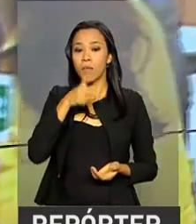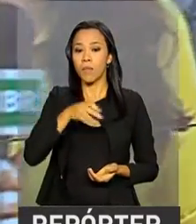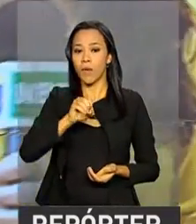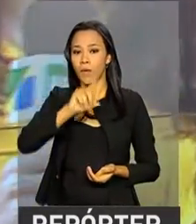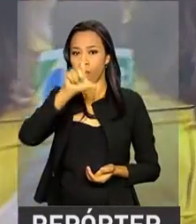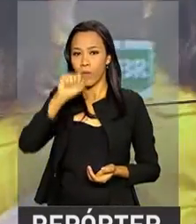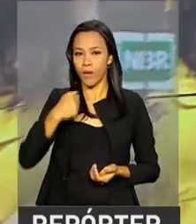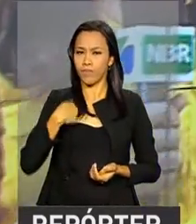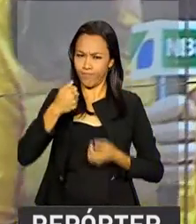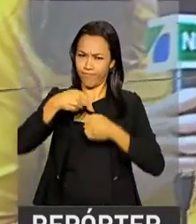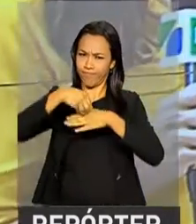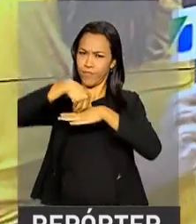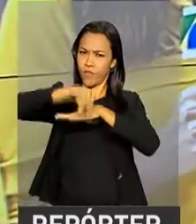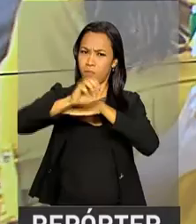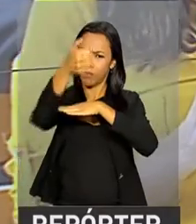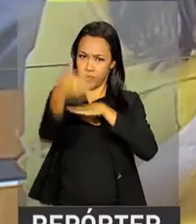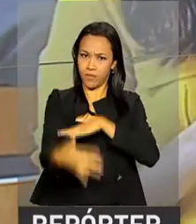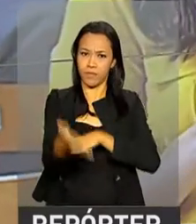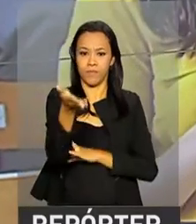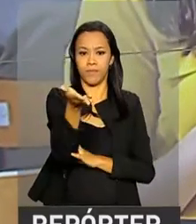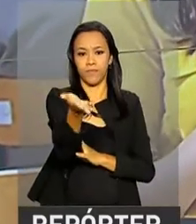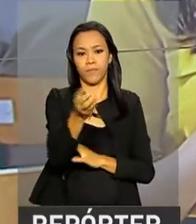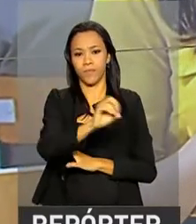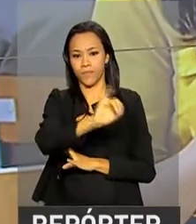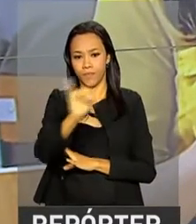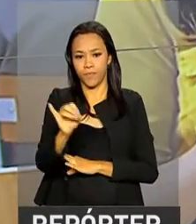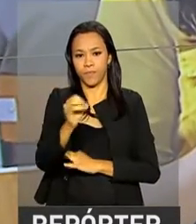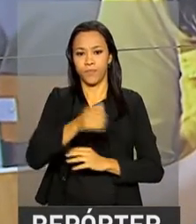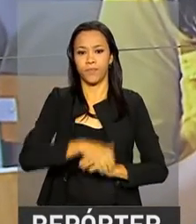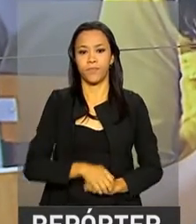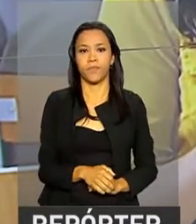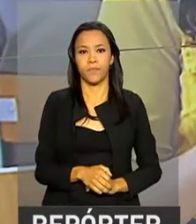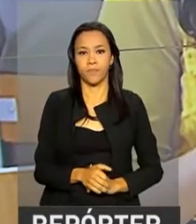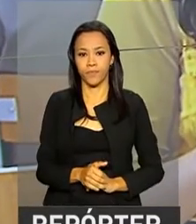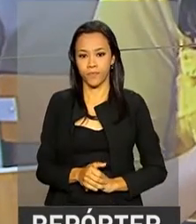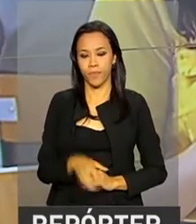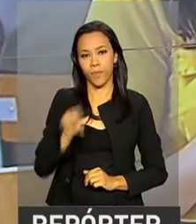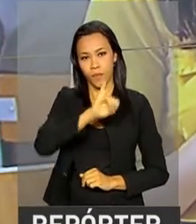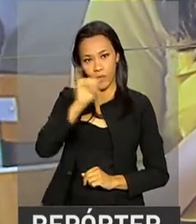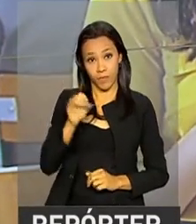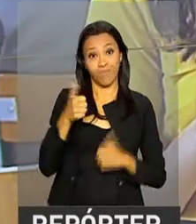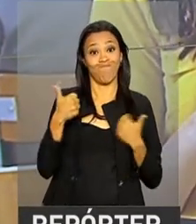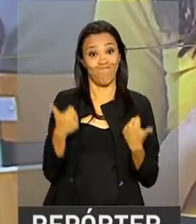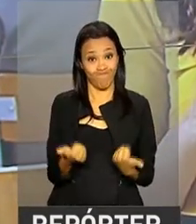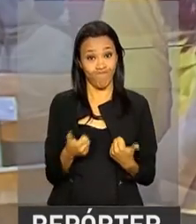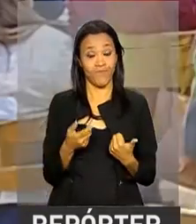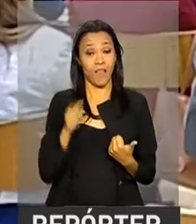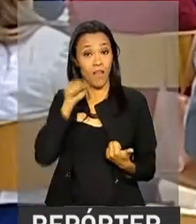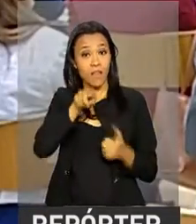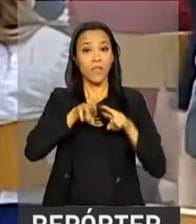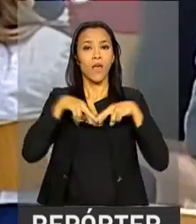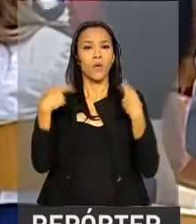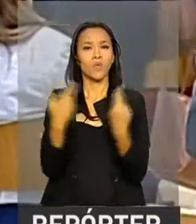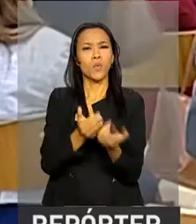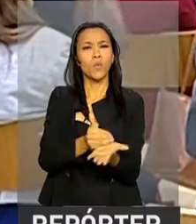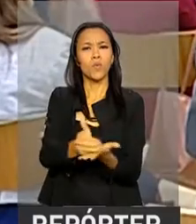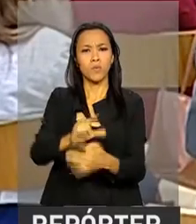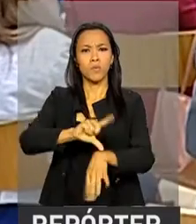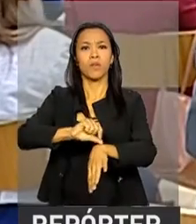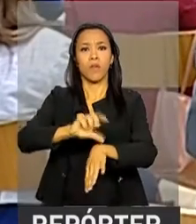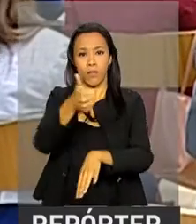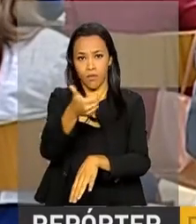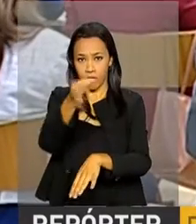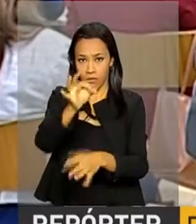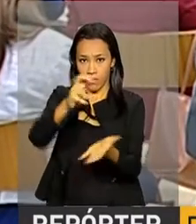e tem mais informações para a gente foi paula olhando olha essa reunião começou por volta das 10